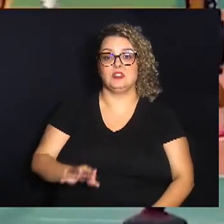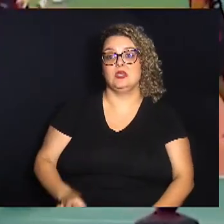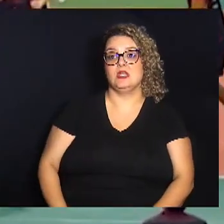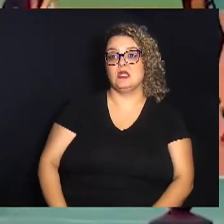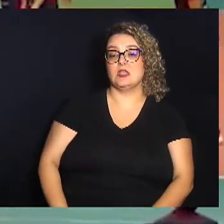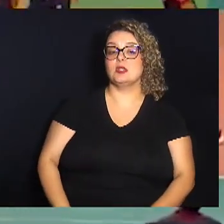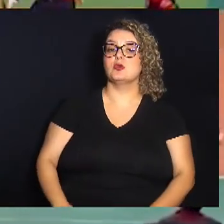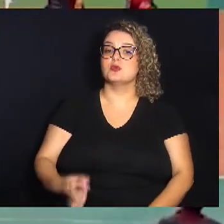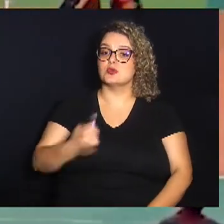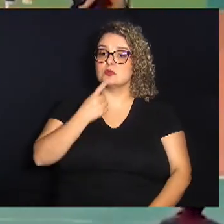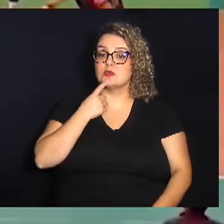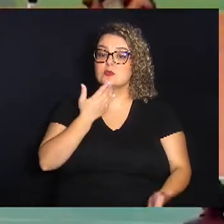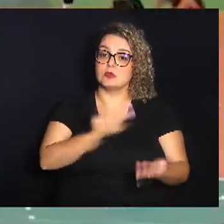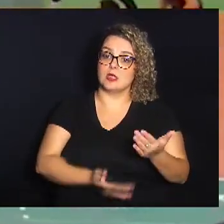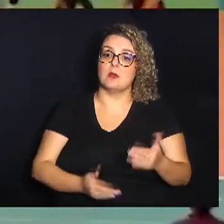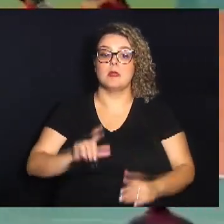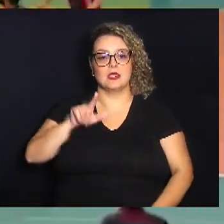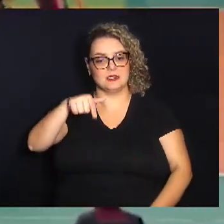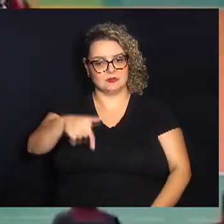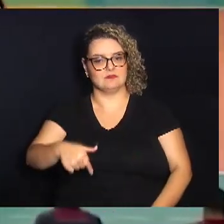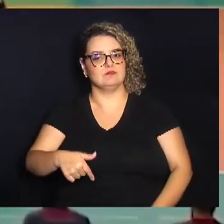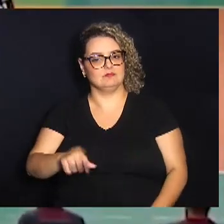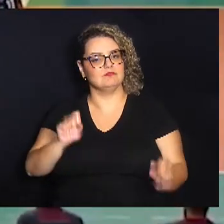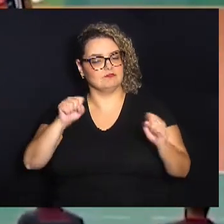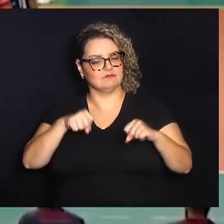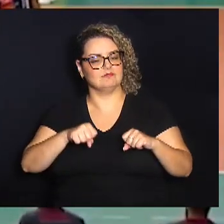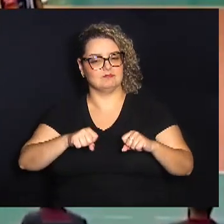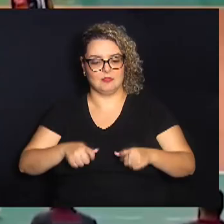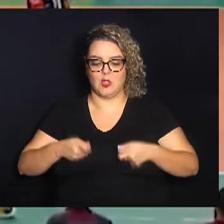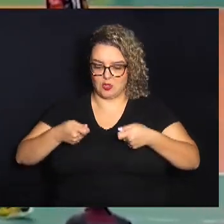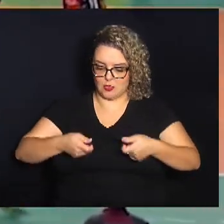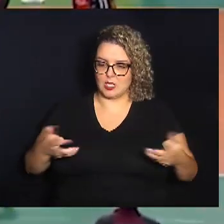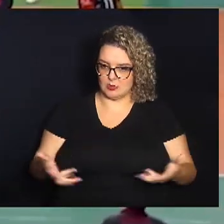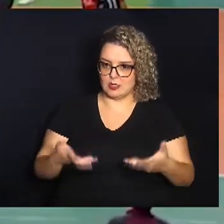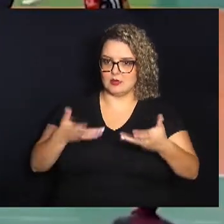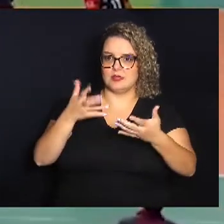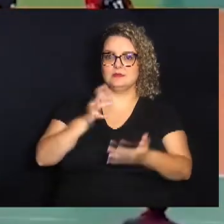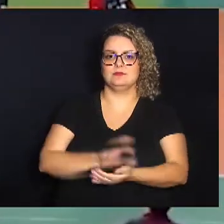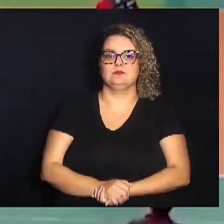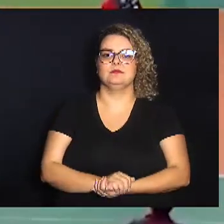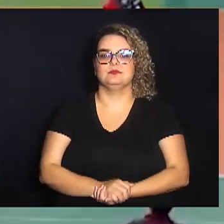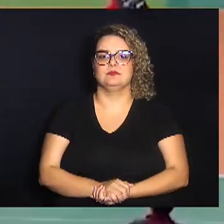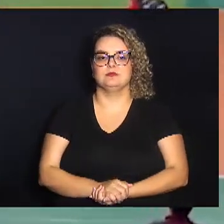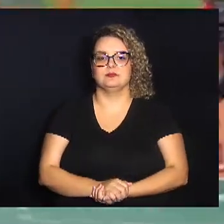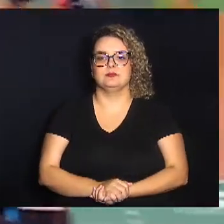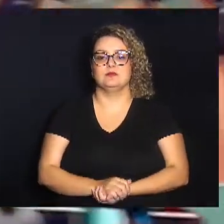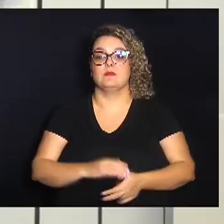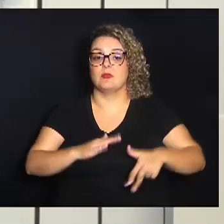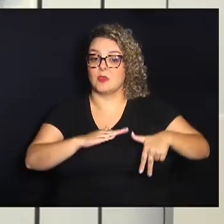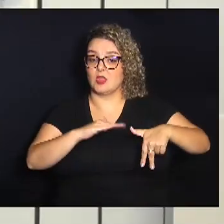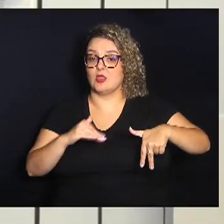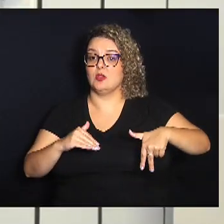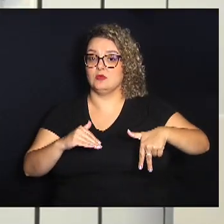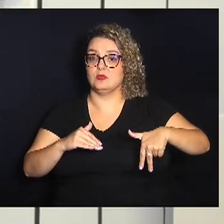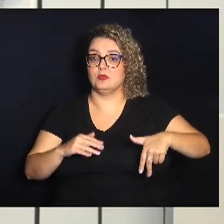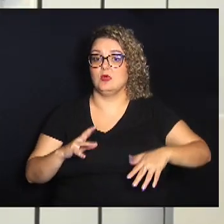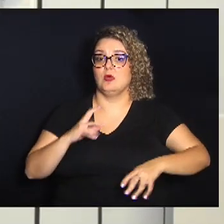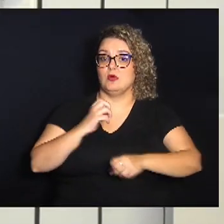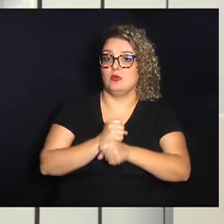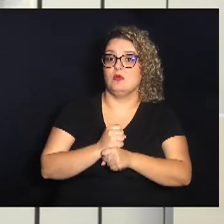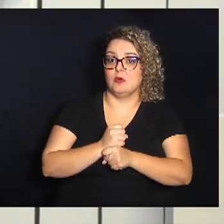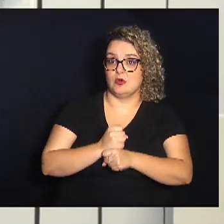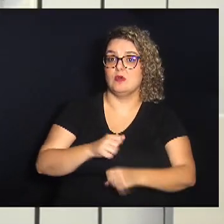foram derrotados, mas depois sim, né, a equipe engrenou. Destaques dos campineiros: maior pontuador